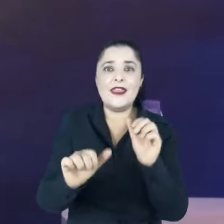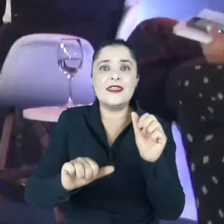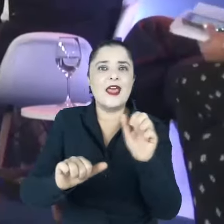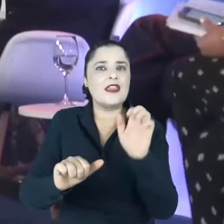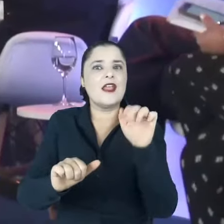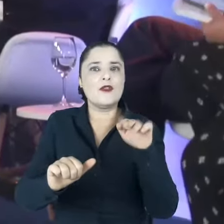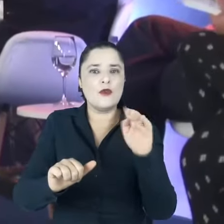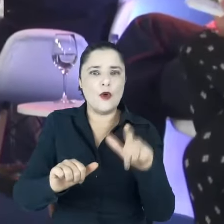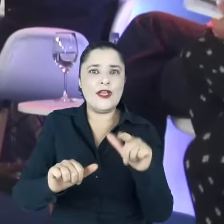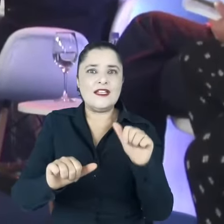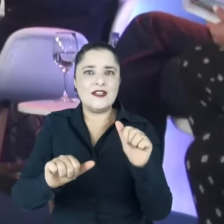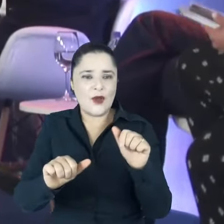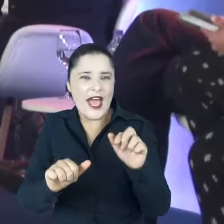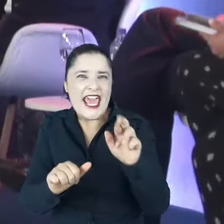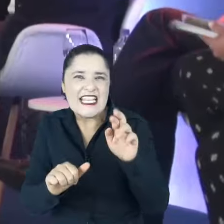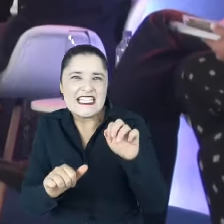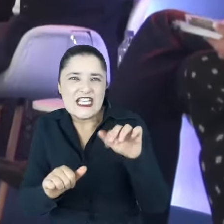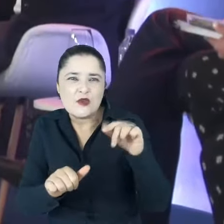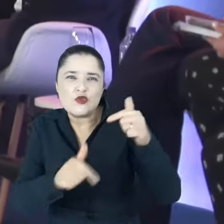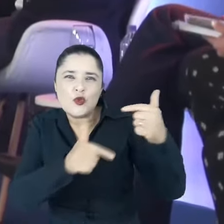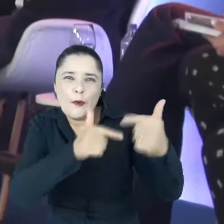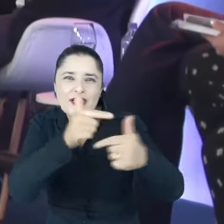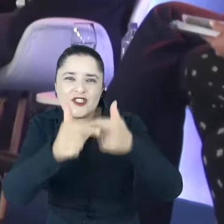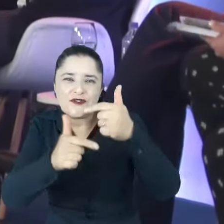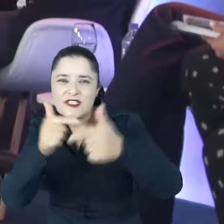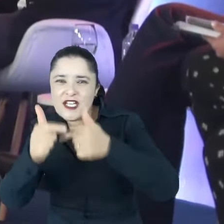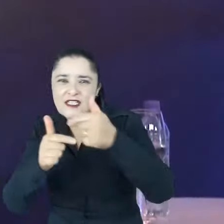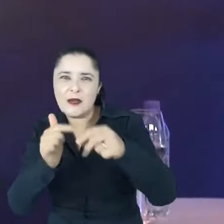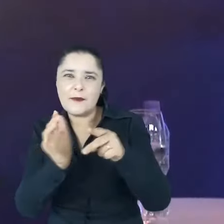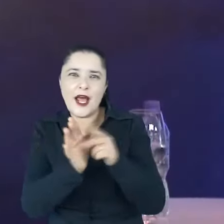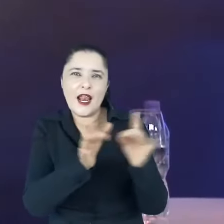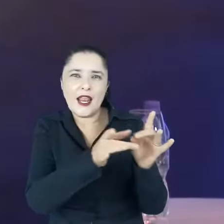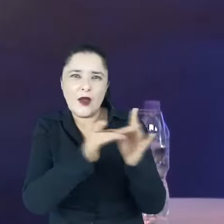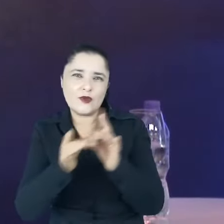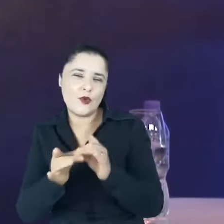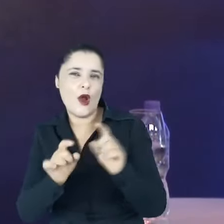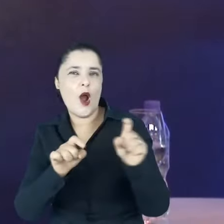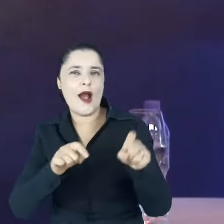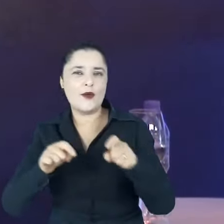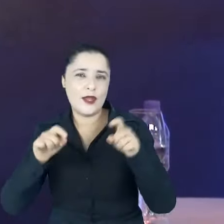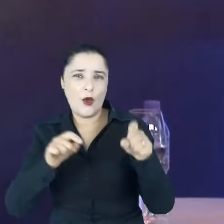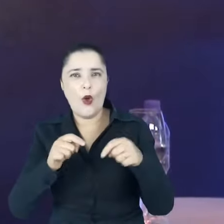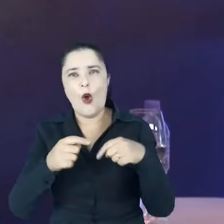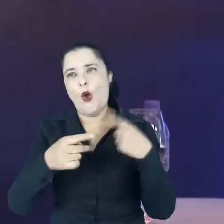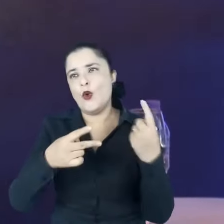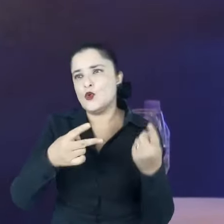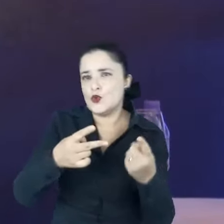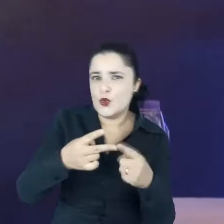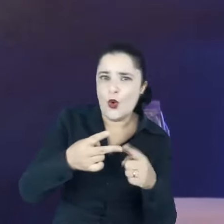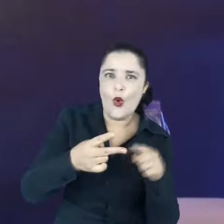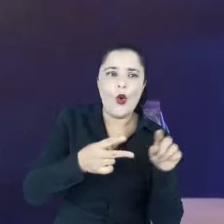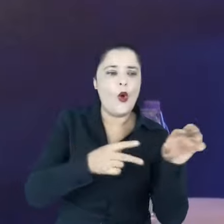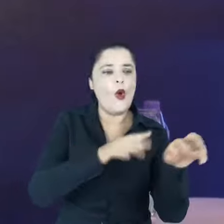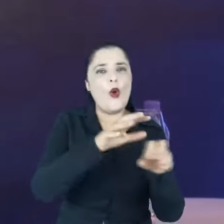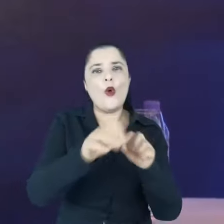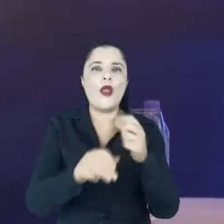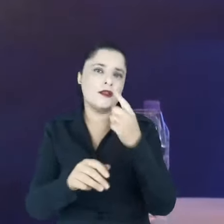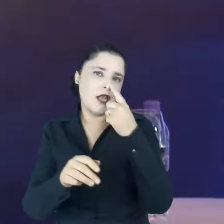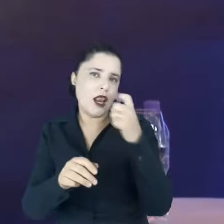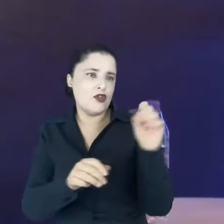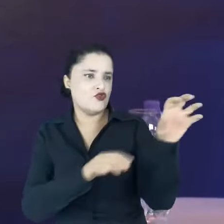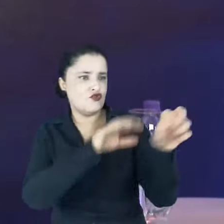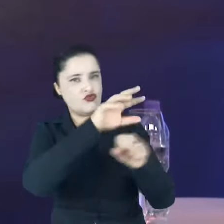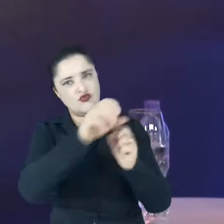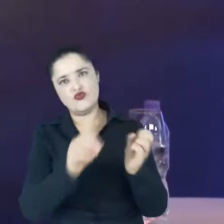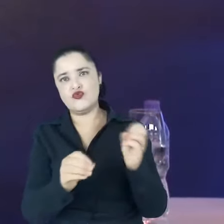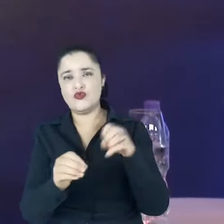de uma atividade ligada ao agronegócio ou à coleta de resíduos urbanos, de transformar